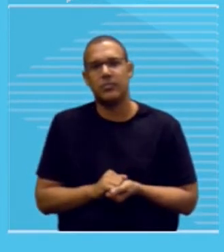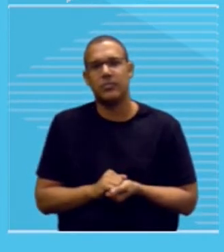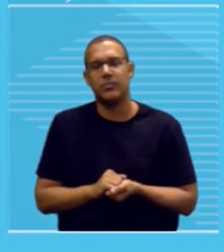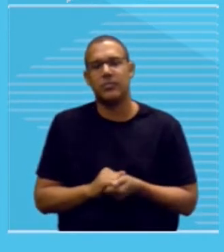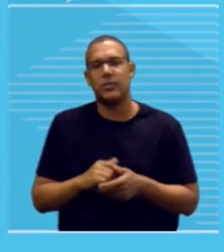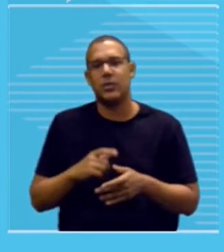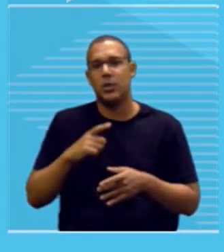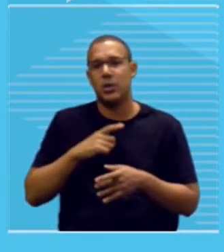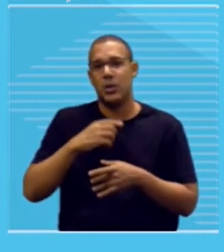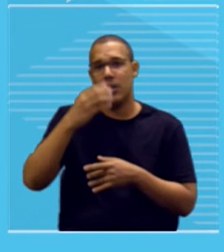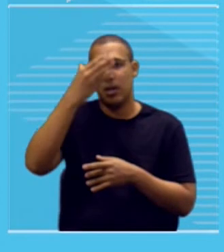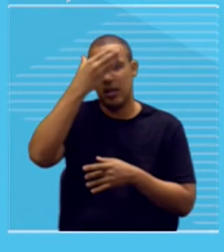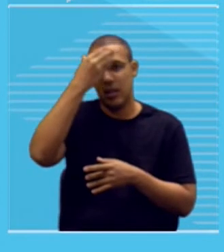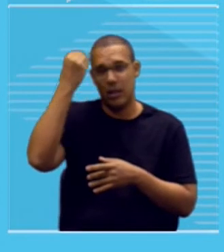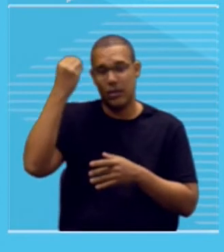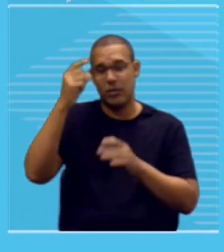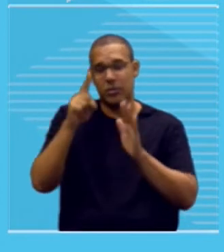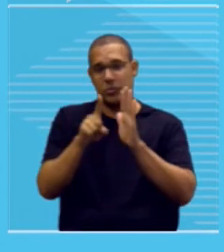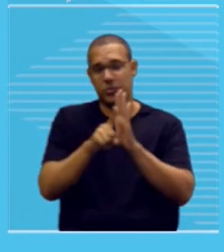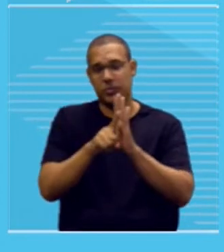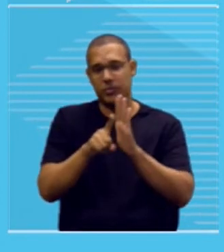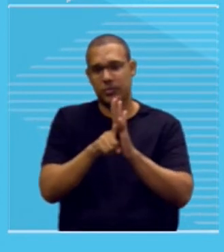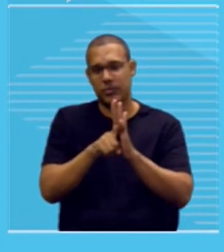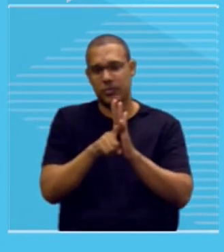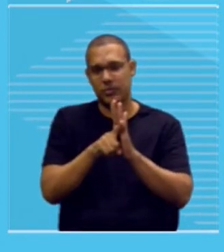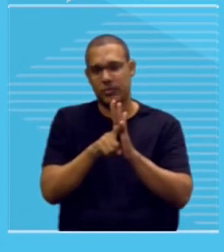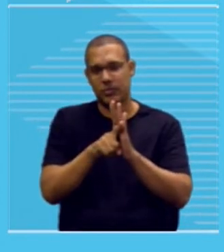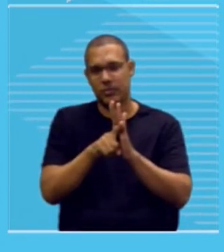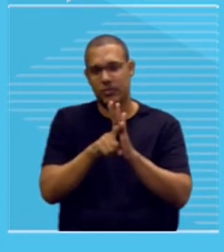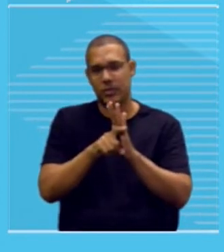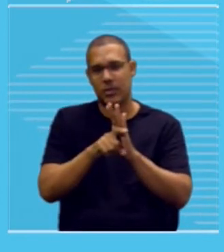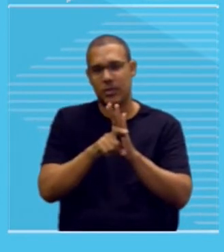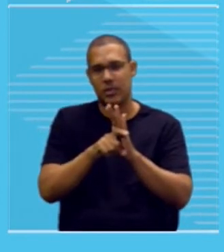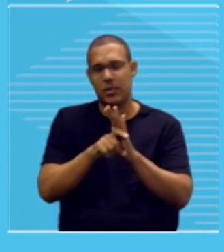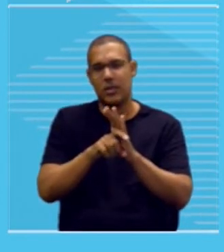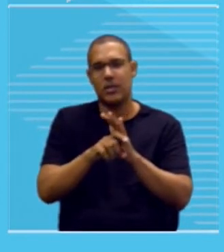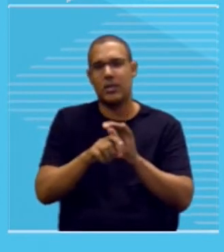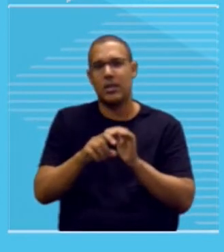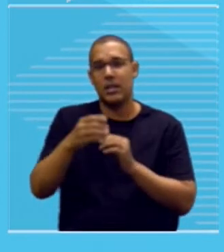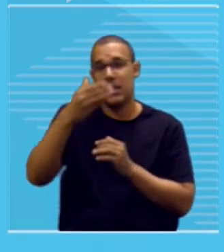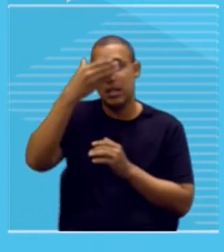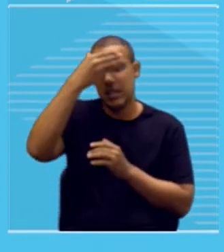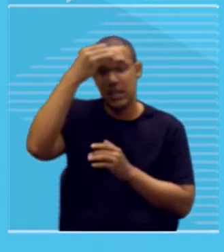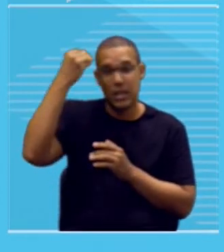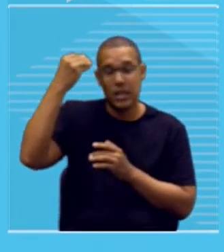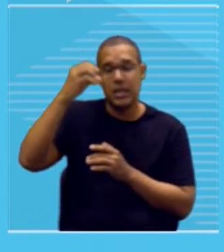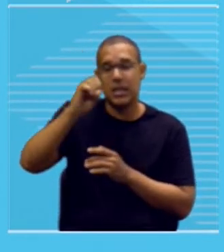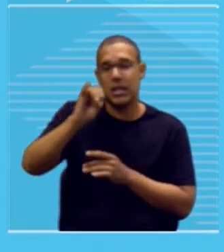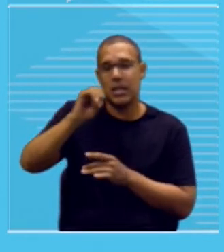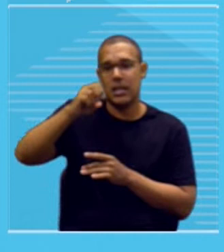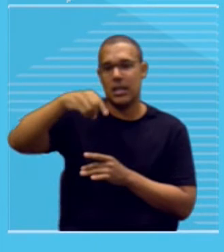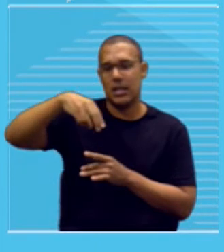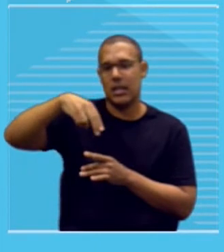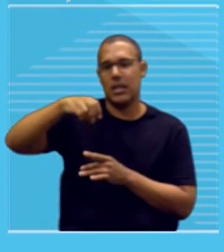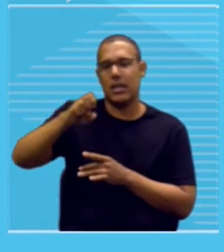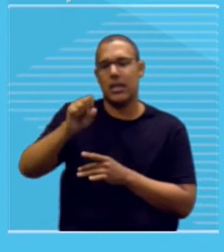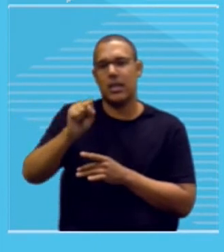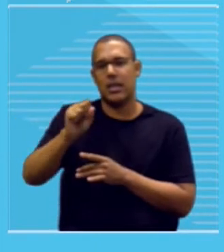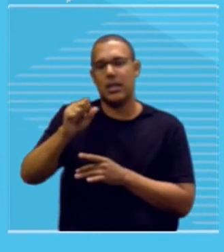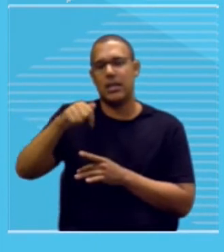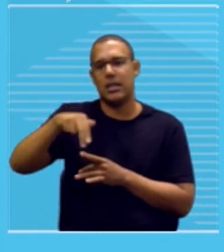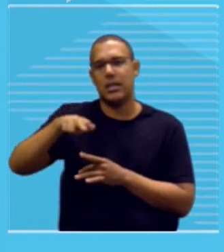tenho esquecer negação inesque véu inesquecível ah gente